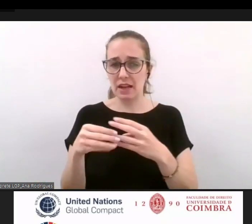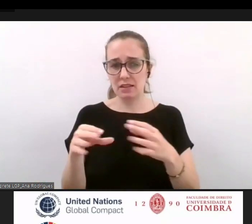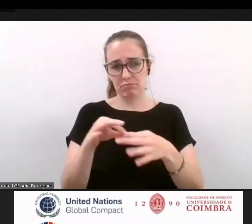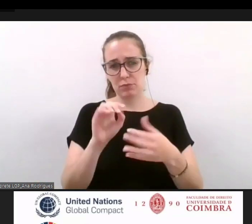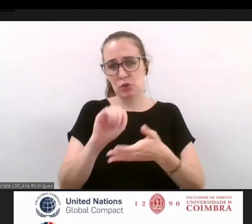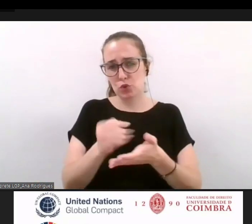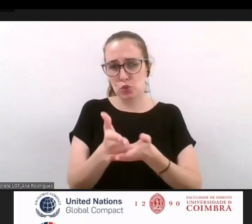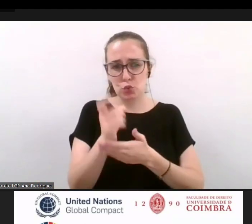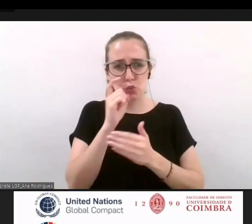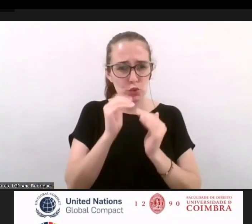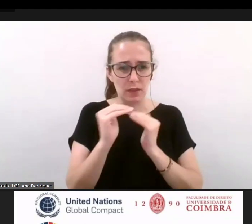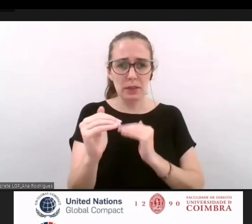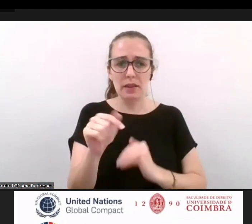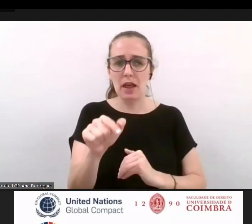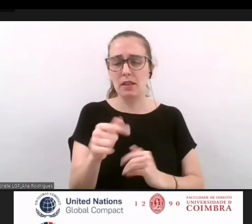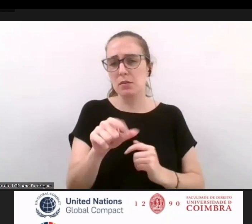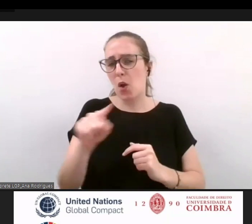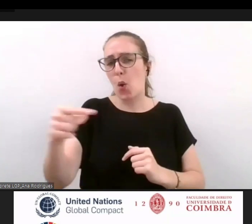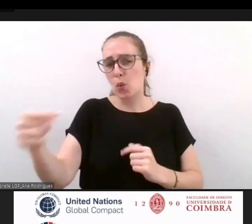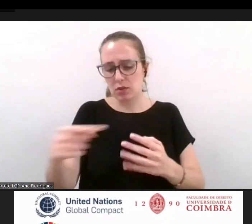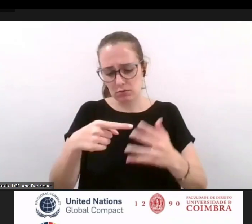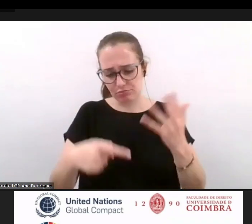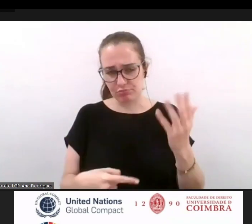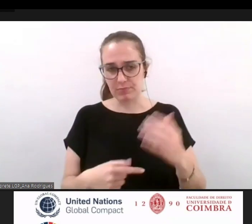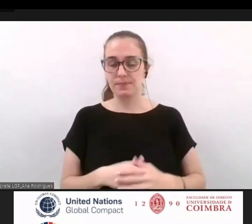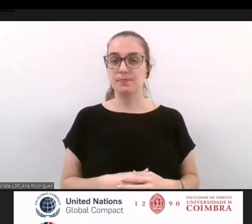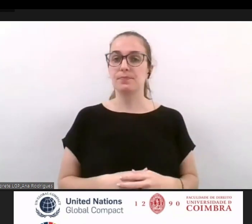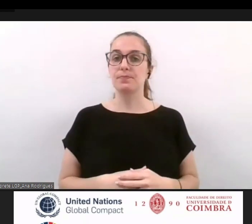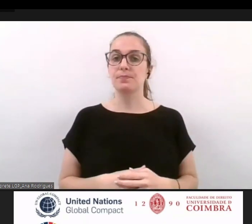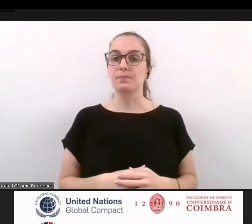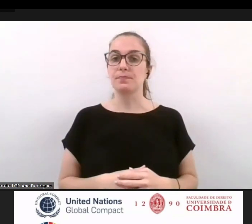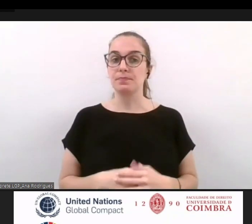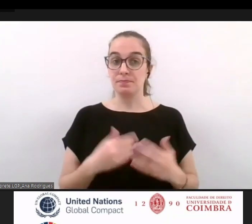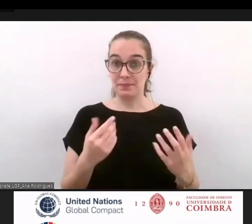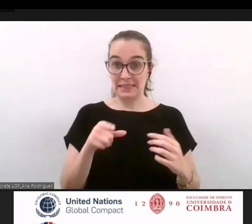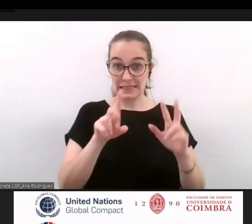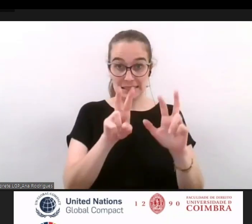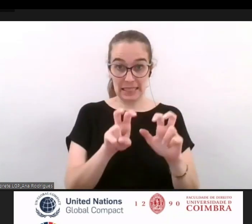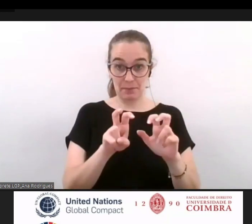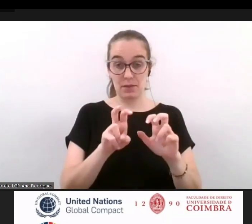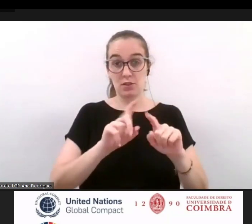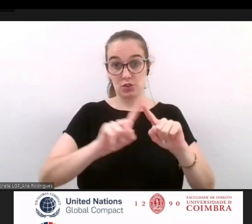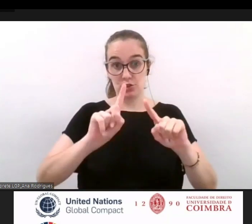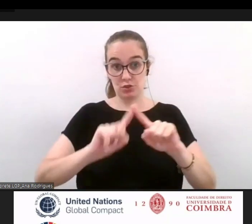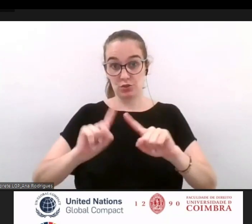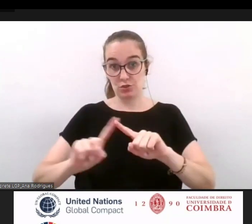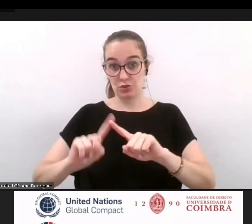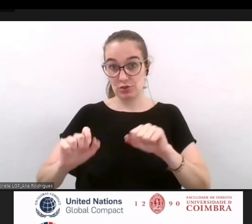sustentabilidade, entre outras que cobrimos. Apesar desta diversidade temática e curricular, vemos a